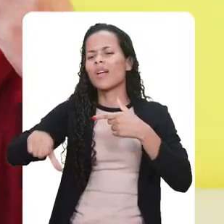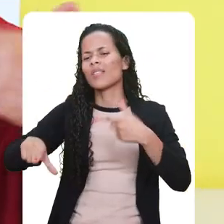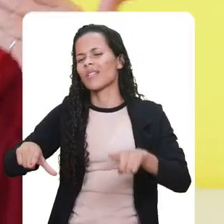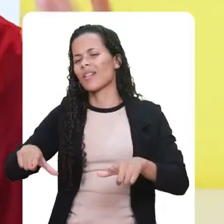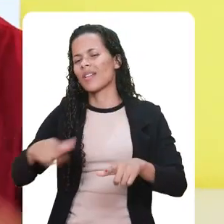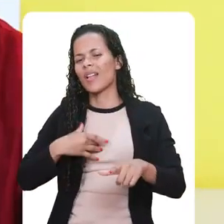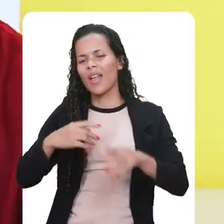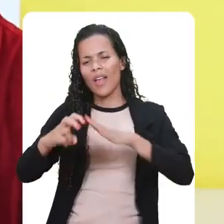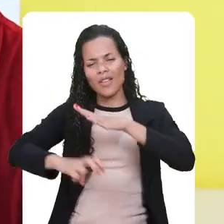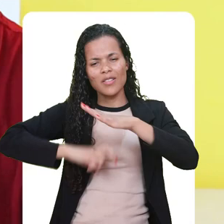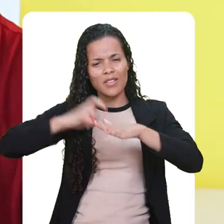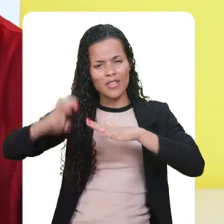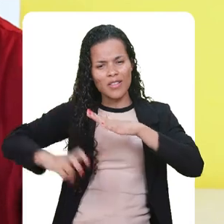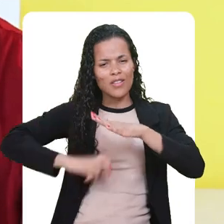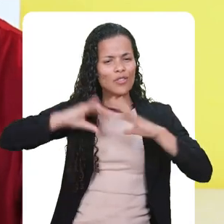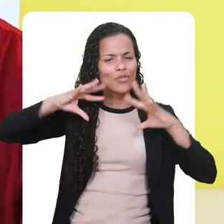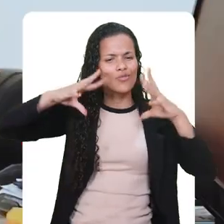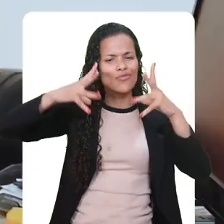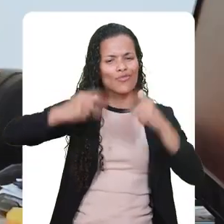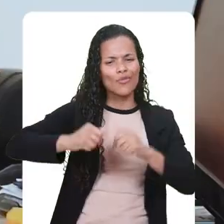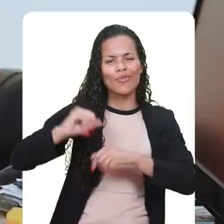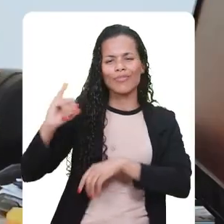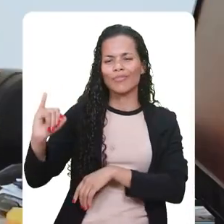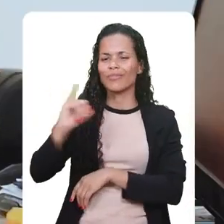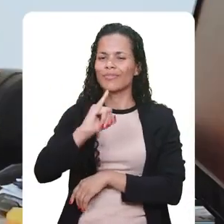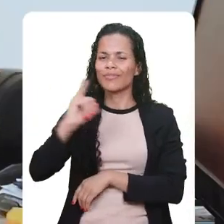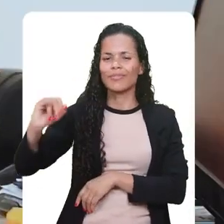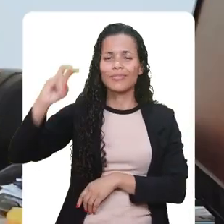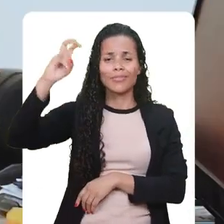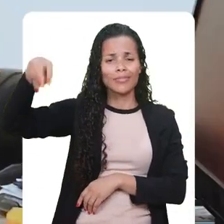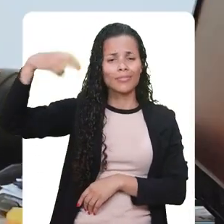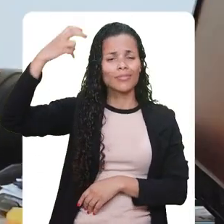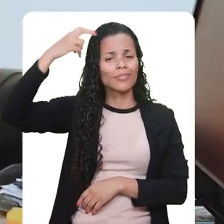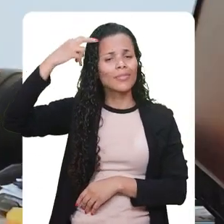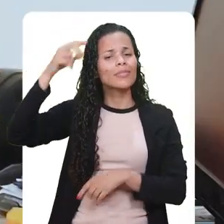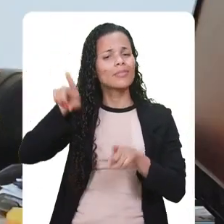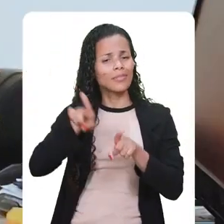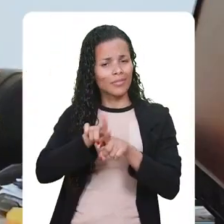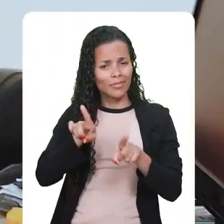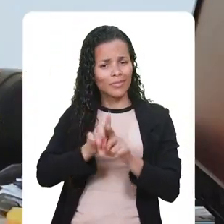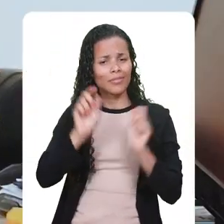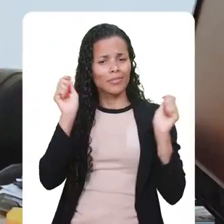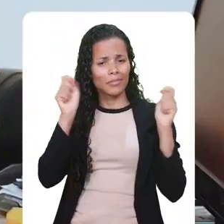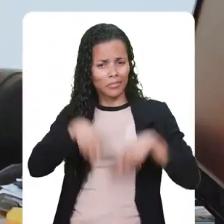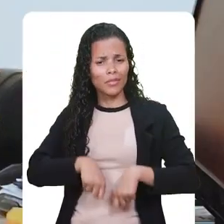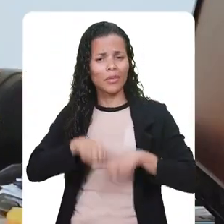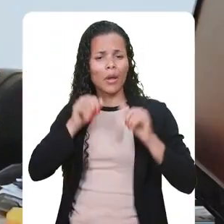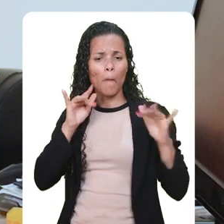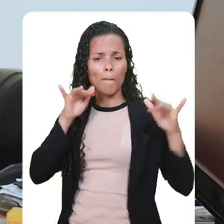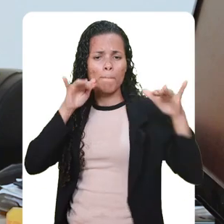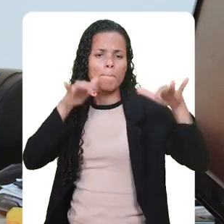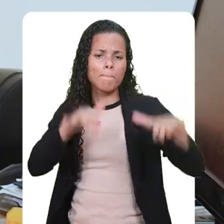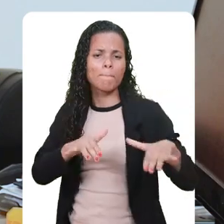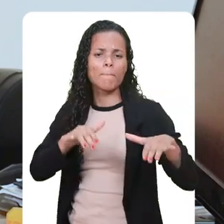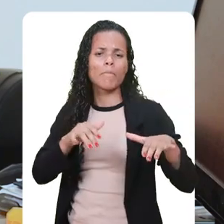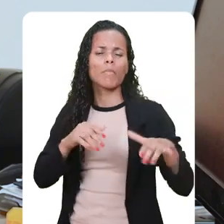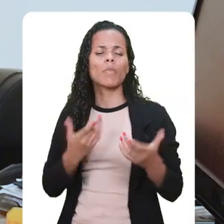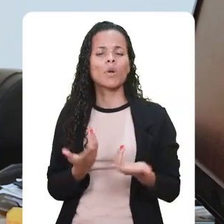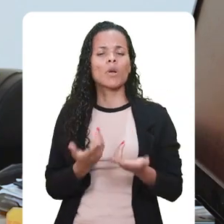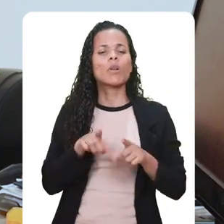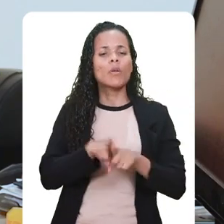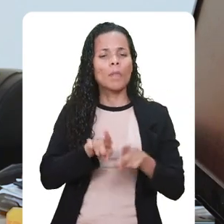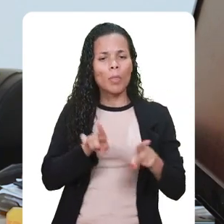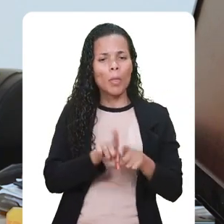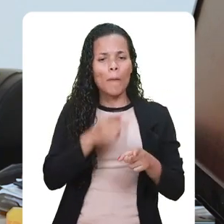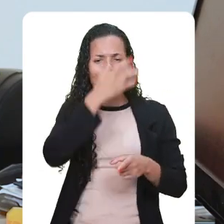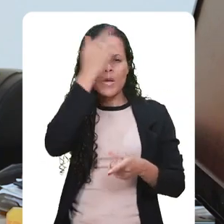e fora essa questão do comércio em si. Todas as instituições culturais, elas têm o seu potencial, o seu público, né? Atraem